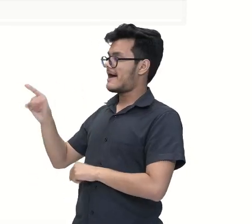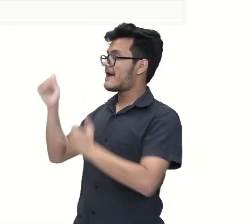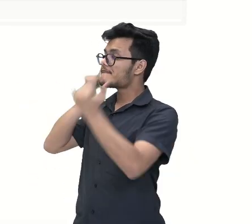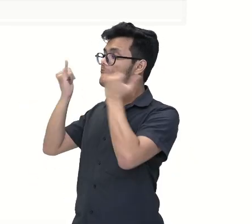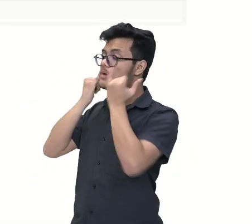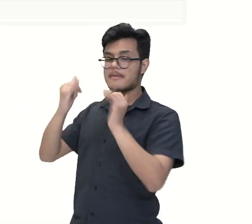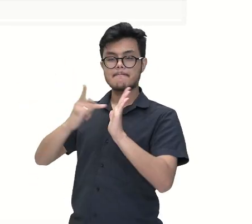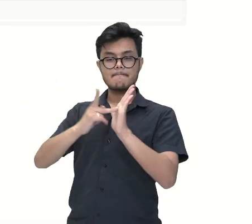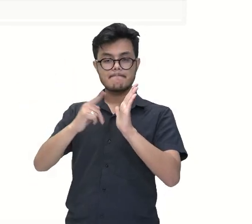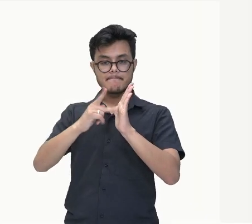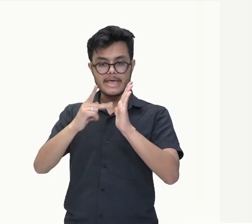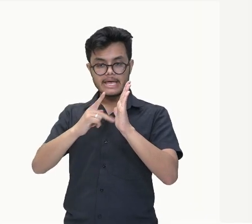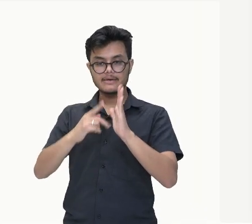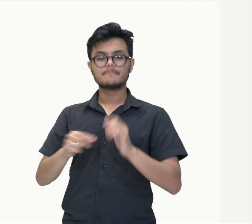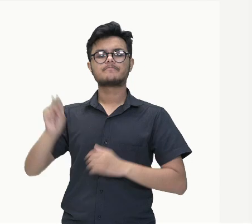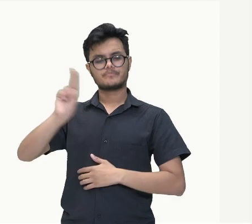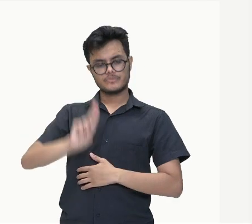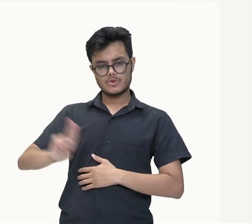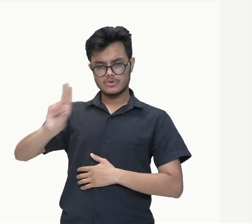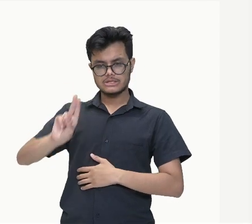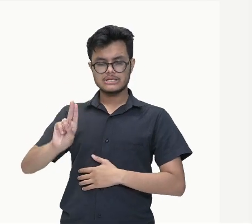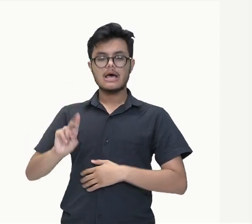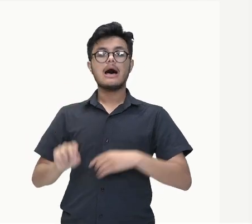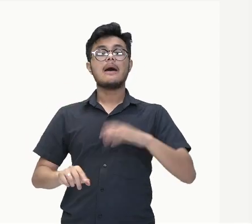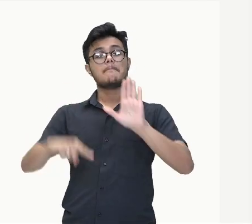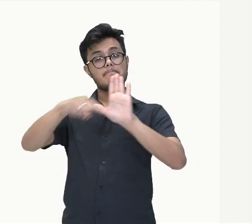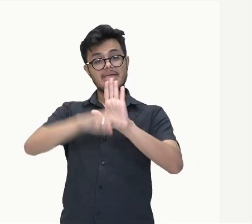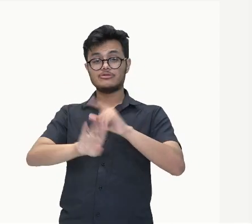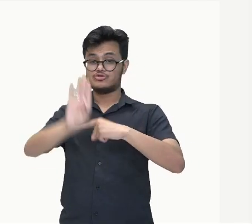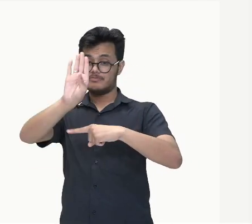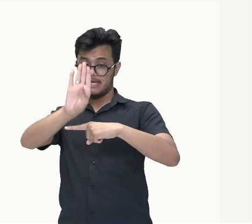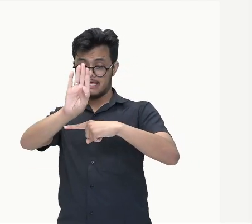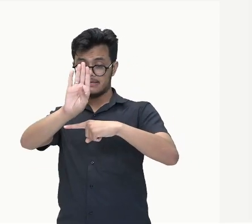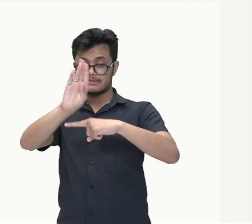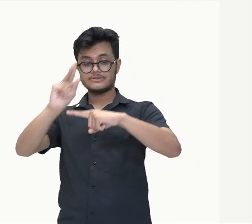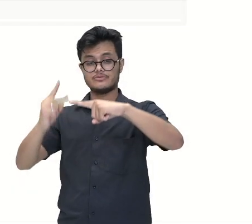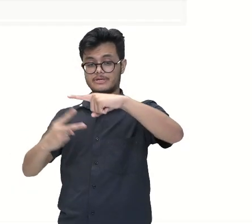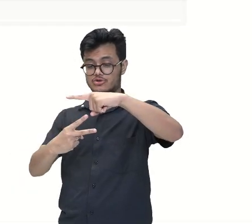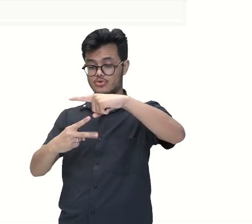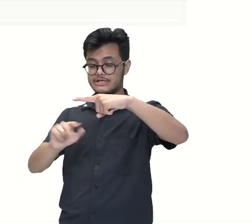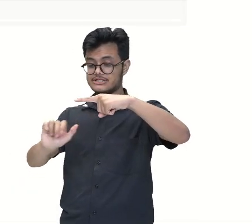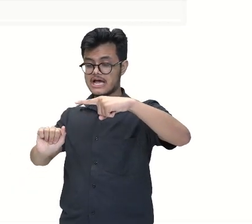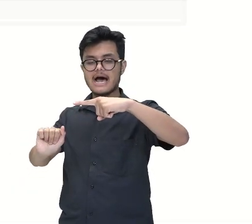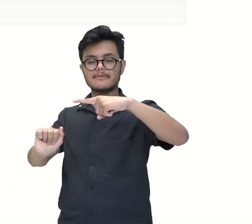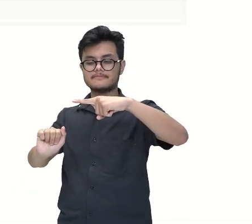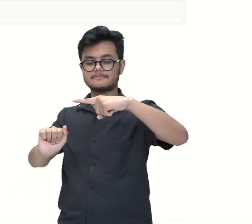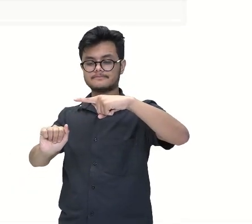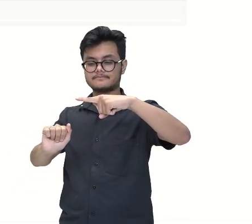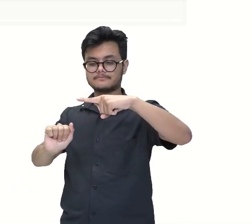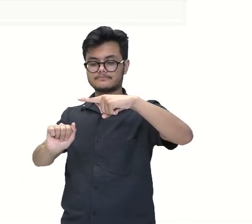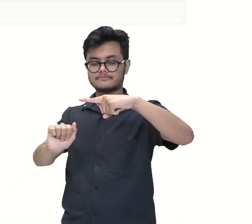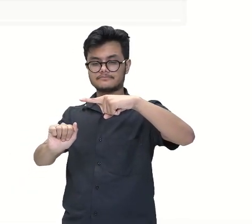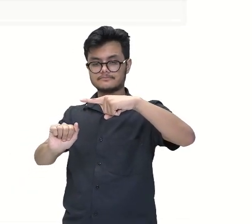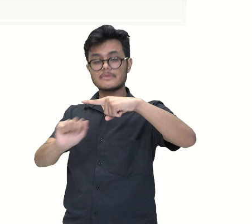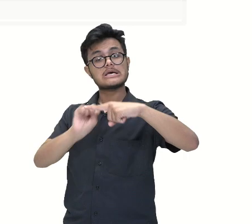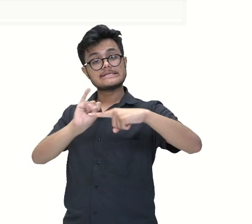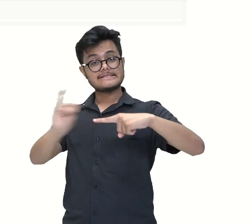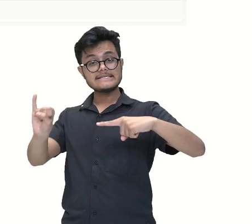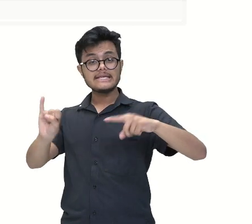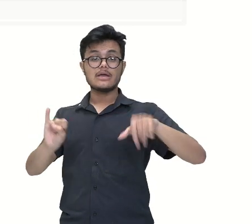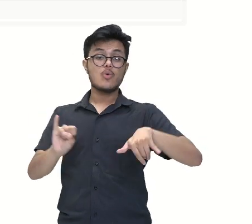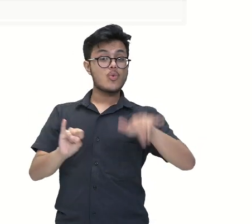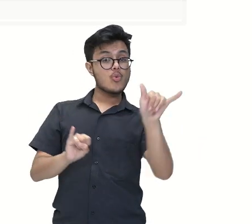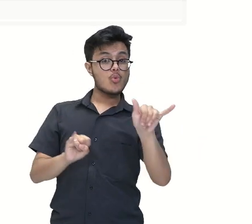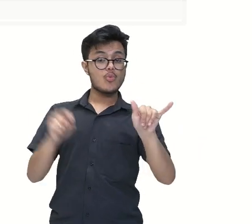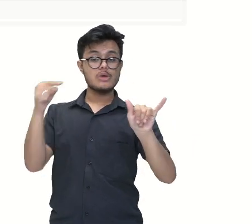aqui, vou utilizar essa relação. Para eu encontrar